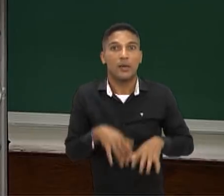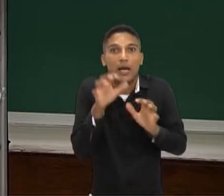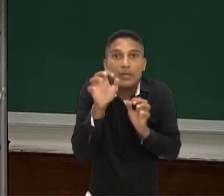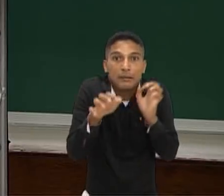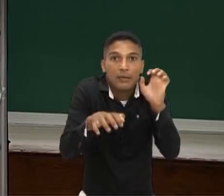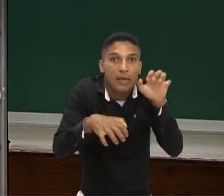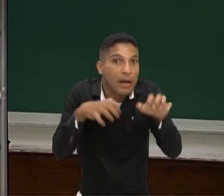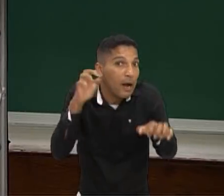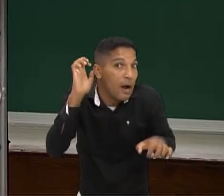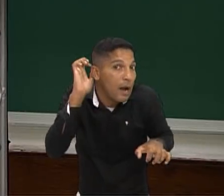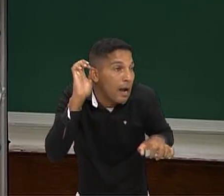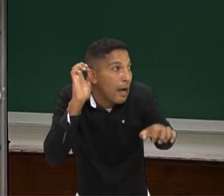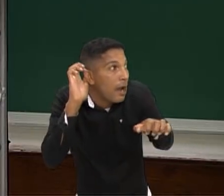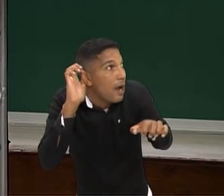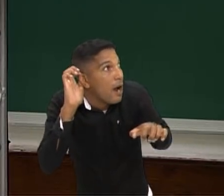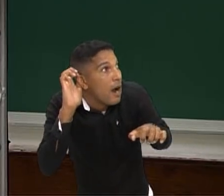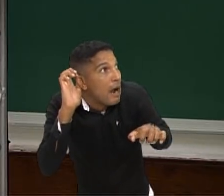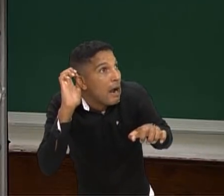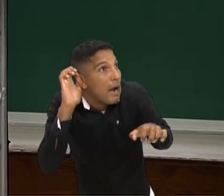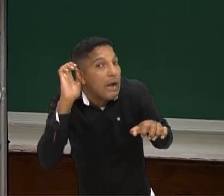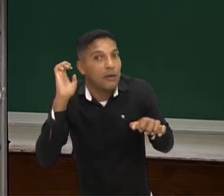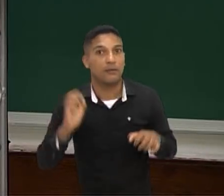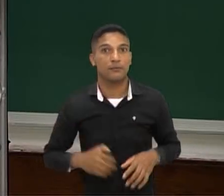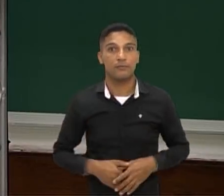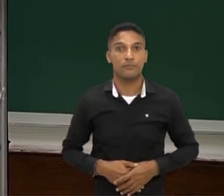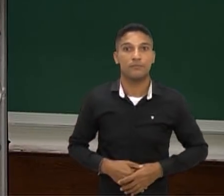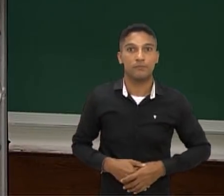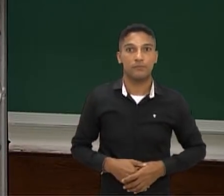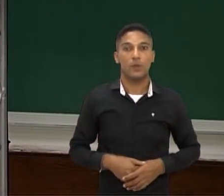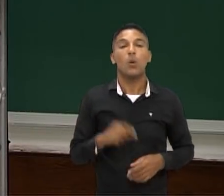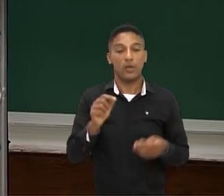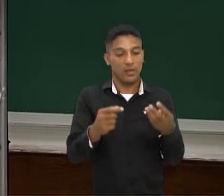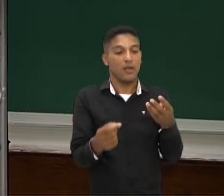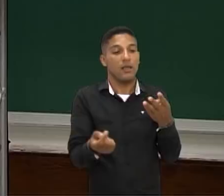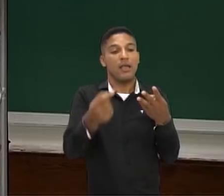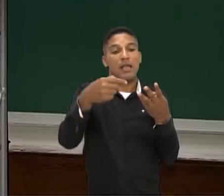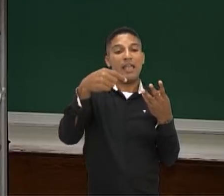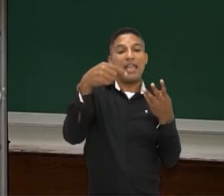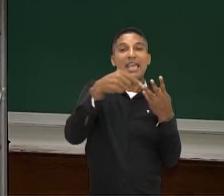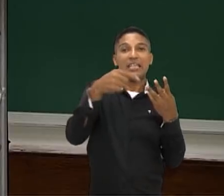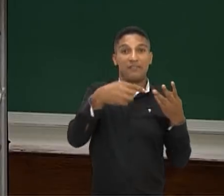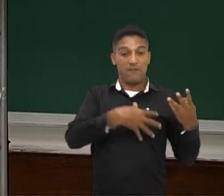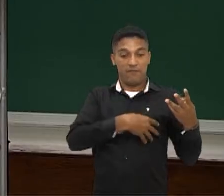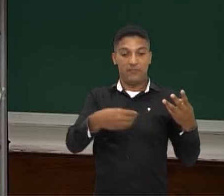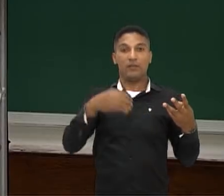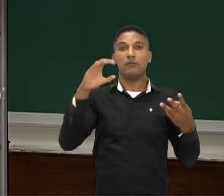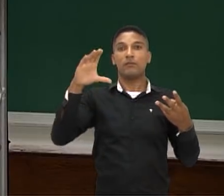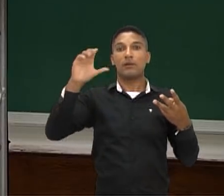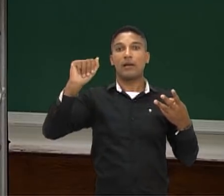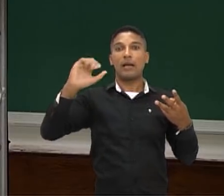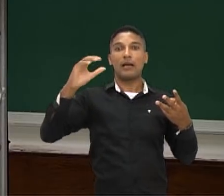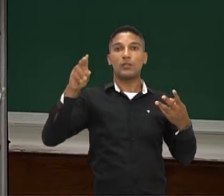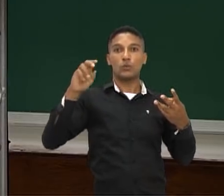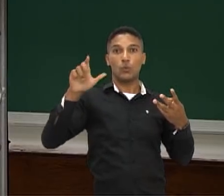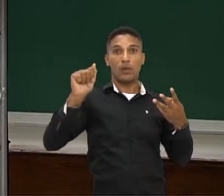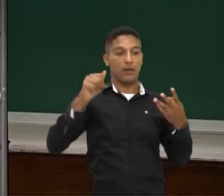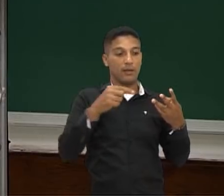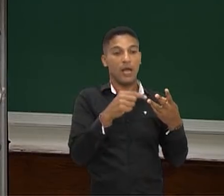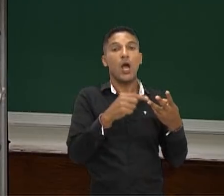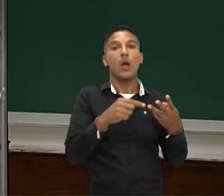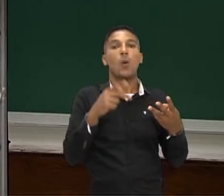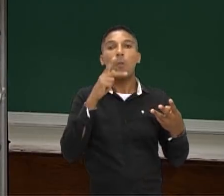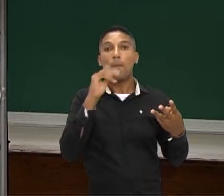Né? Então, a gente ali tem que, o que aconteceu? O fato do filho caçula ter herdado o gato e não saber o que fazer